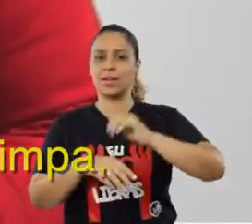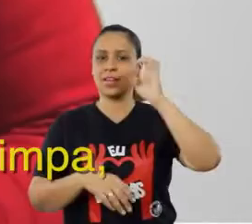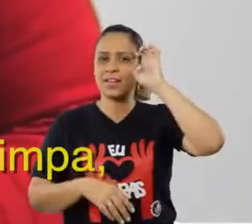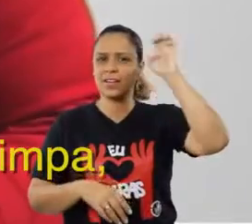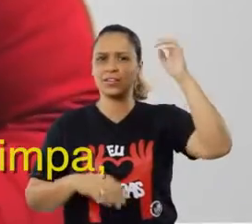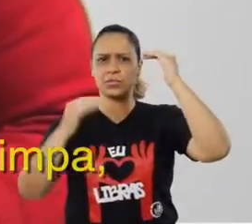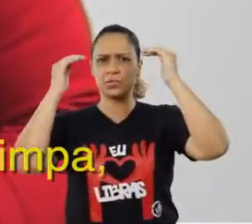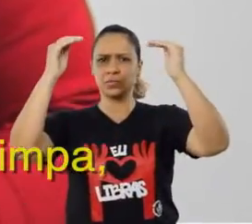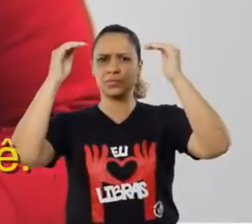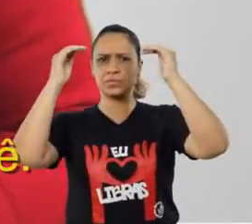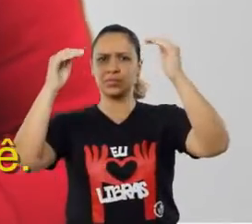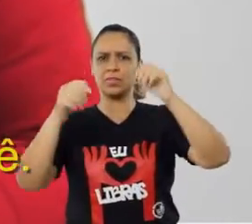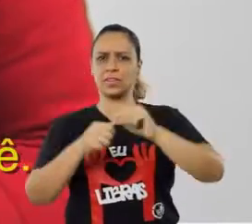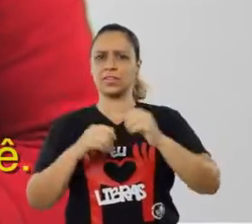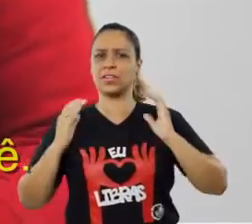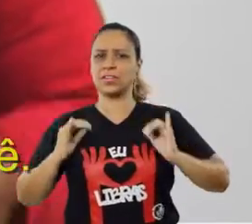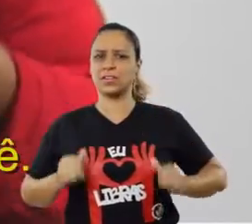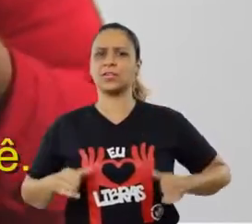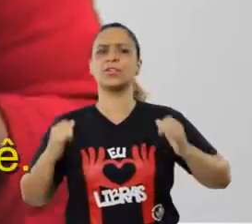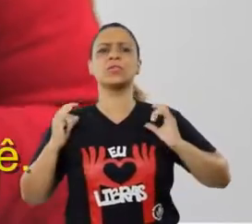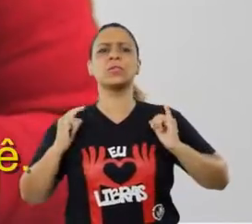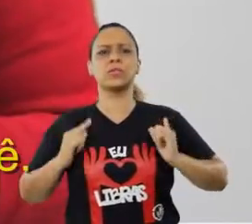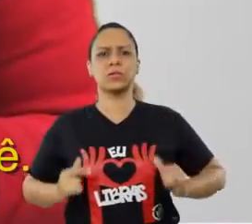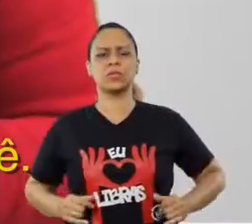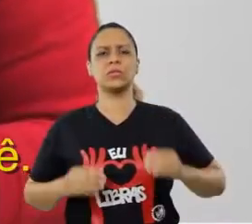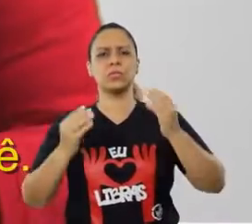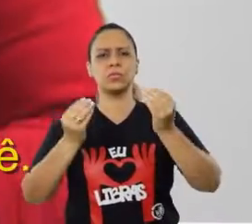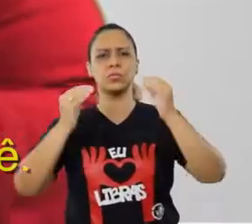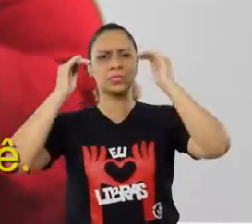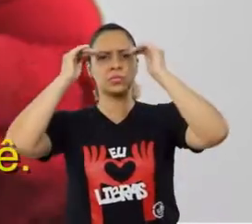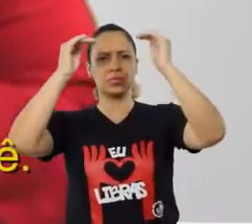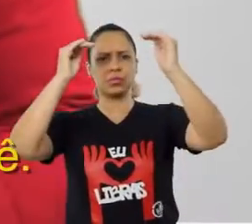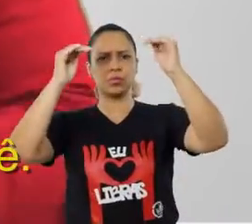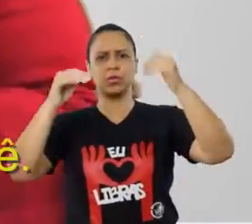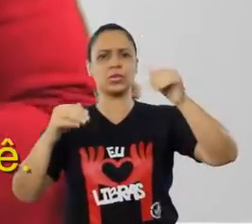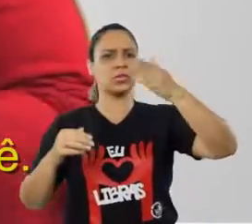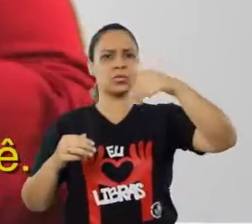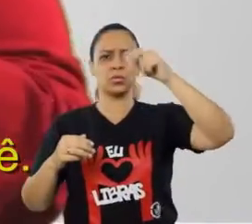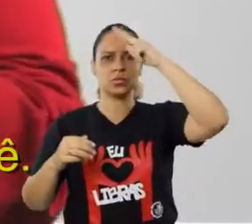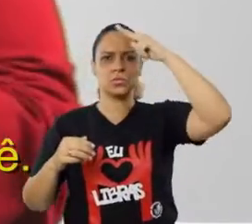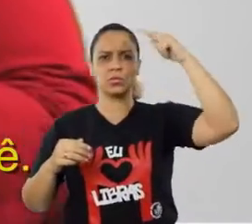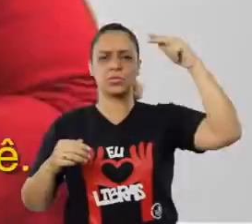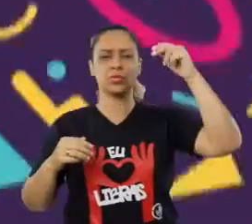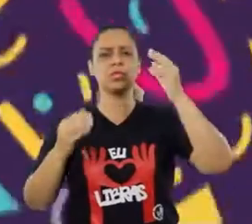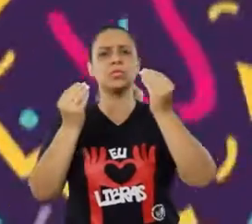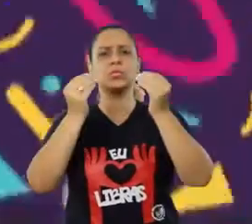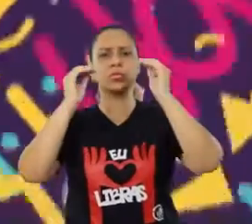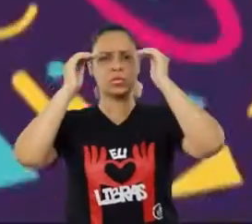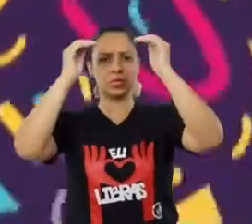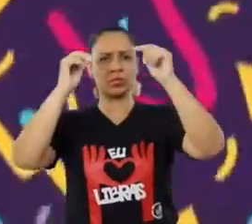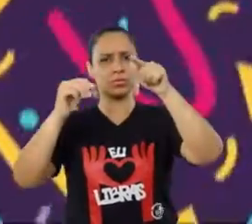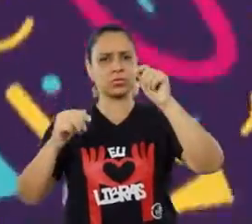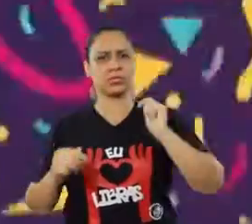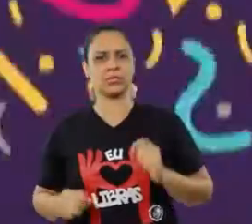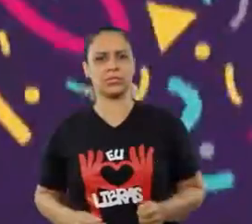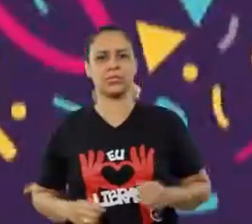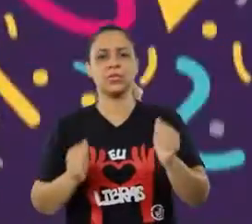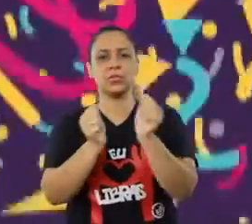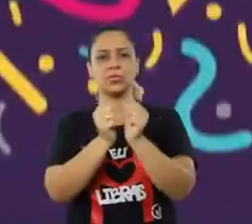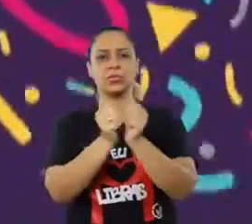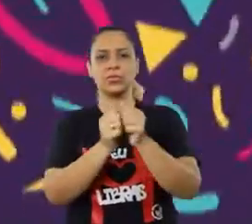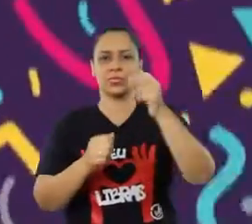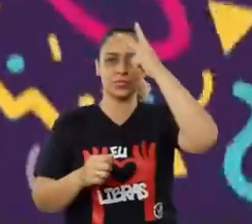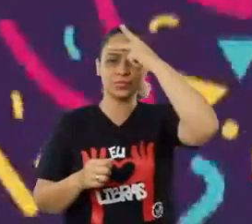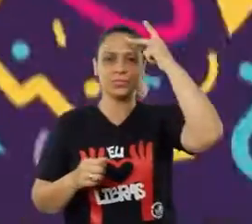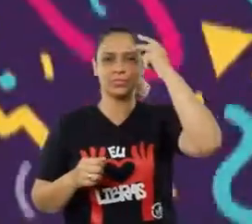fazer uma campanha limpa com ética respeito aos adversários e muito respeito a você junto com o povo ela digo